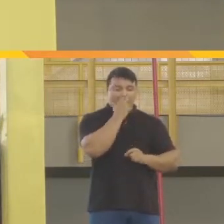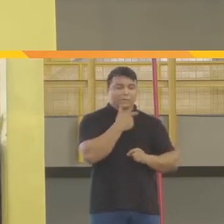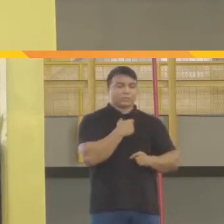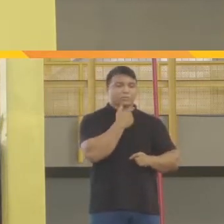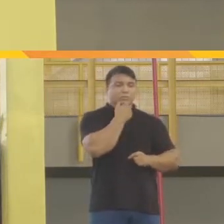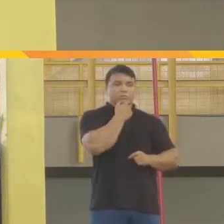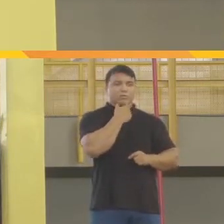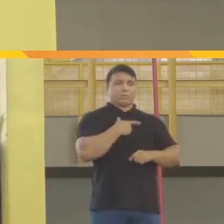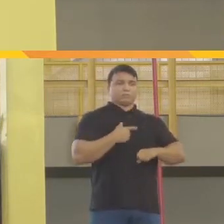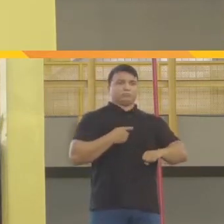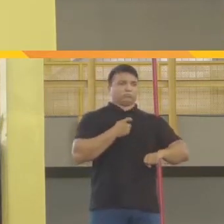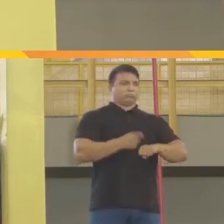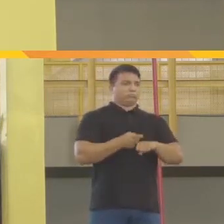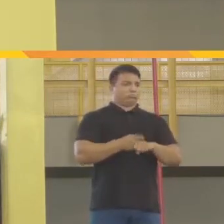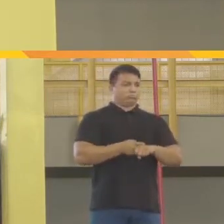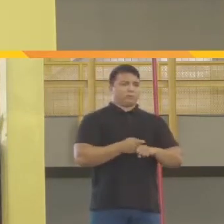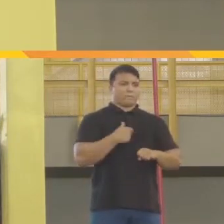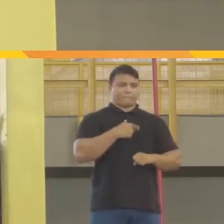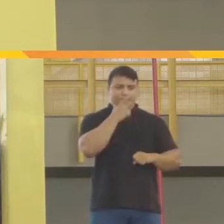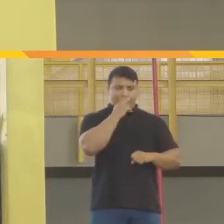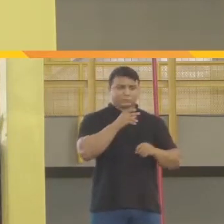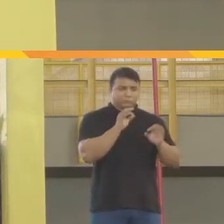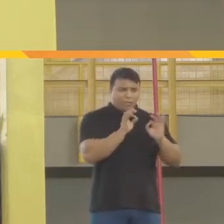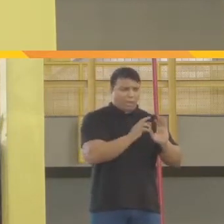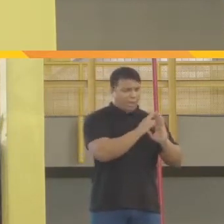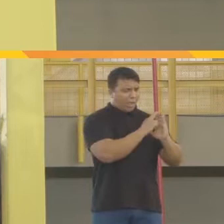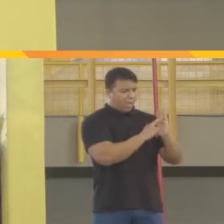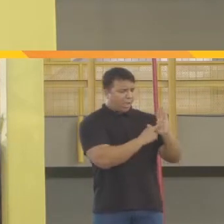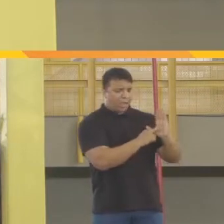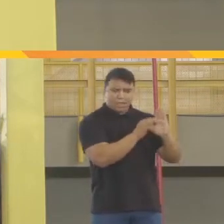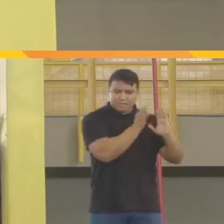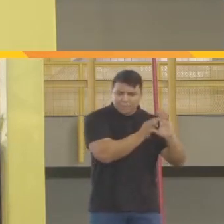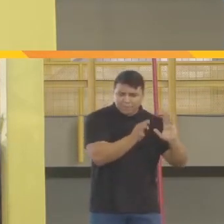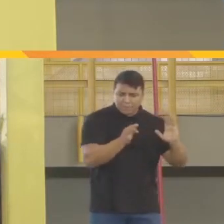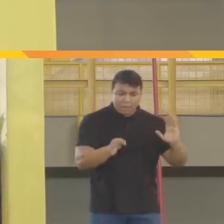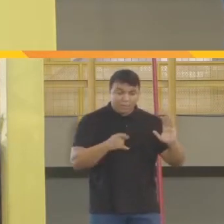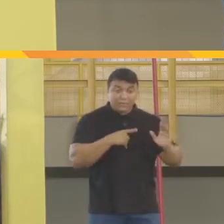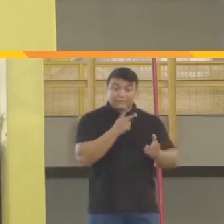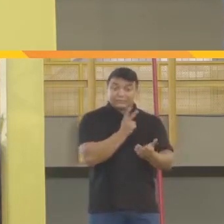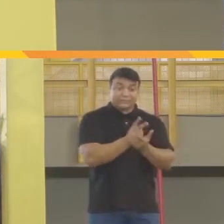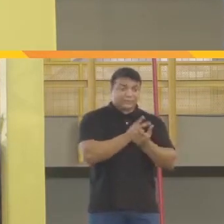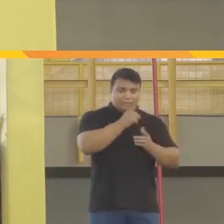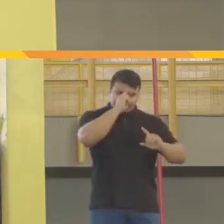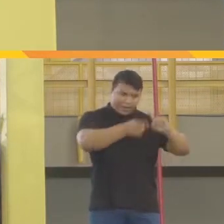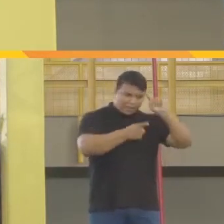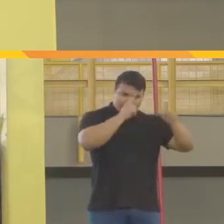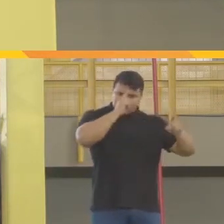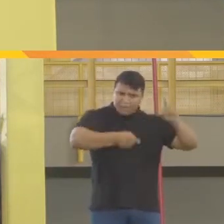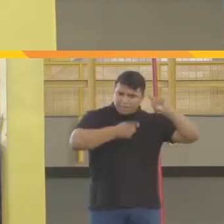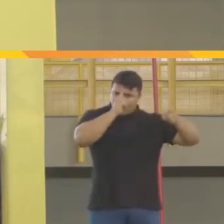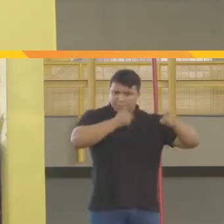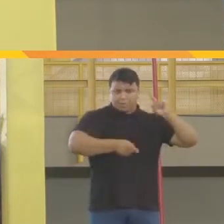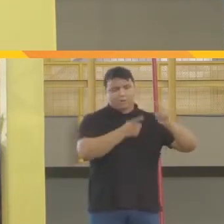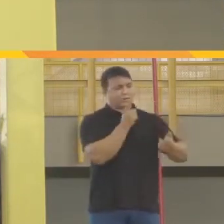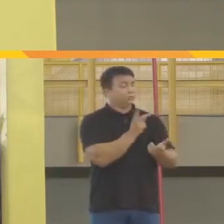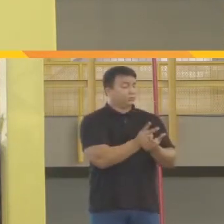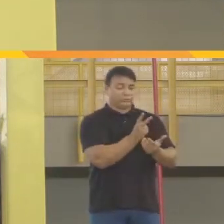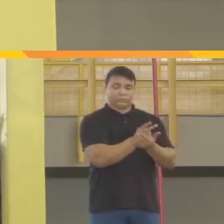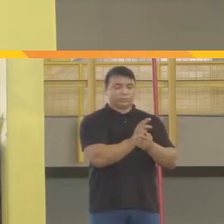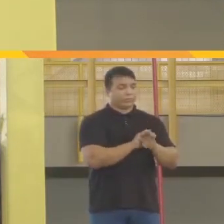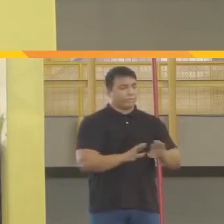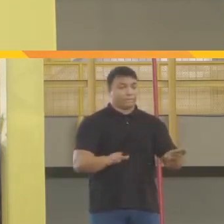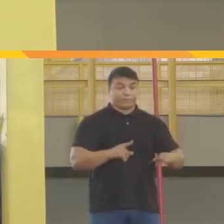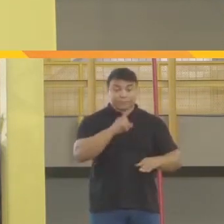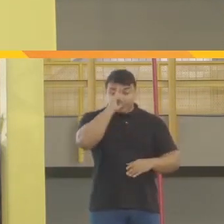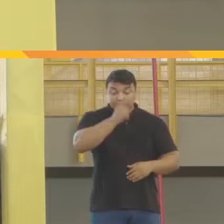cheio de rigores. Ele era extremamente rigoroso. E ele dava muita bronca nos peões, né? E aí, ele